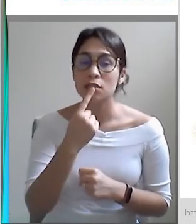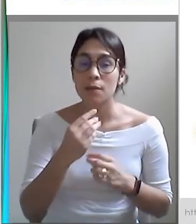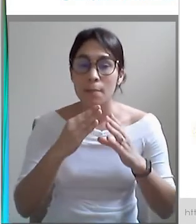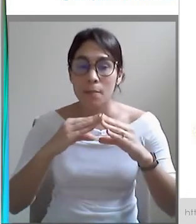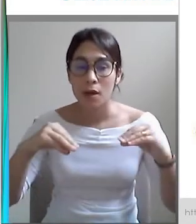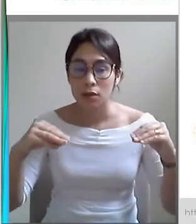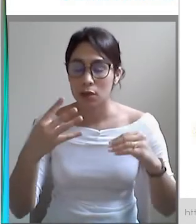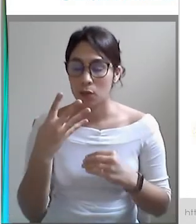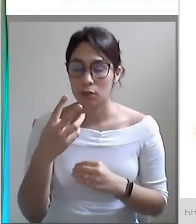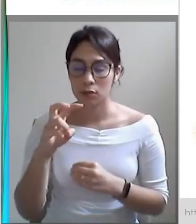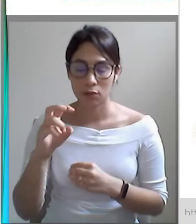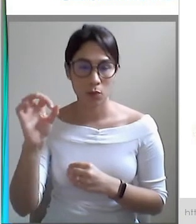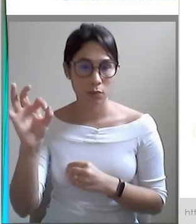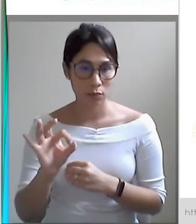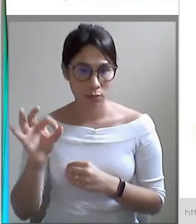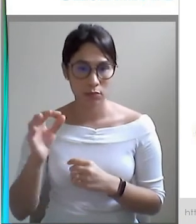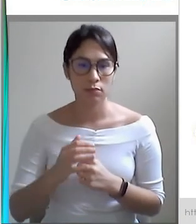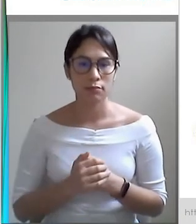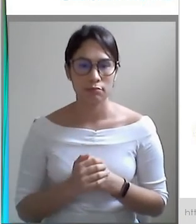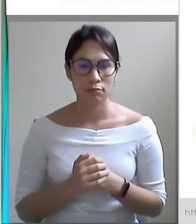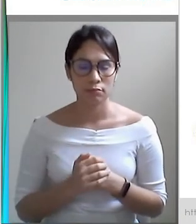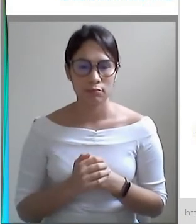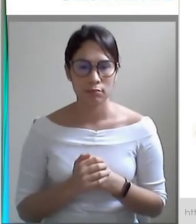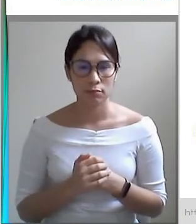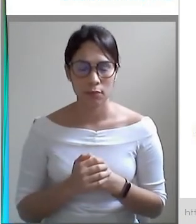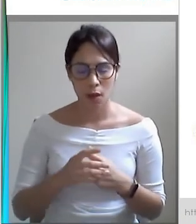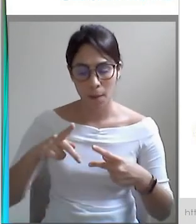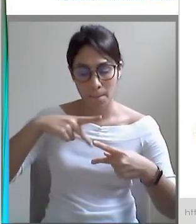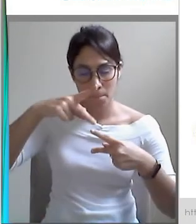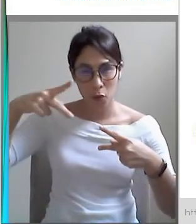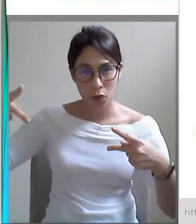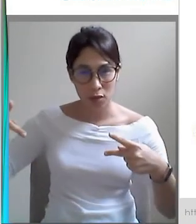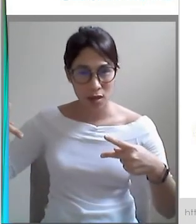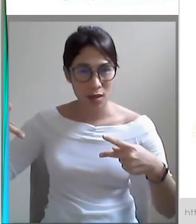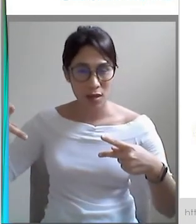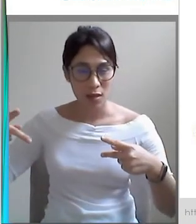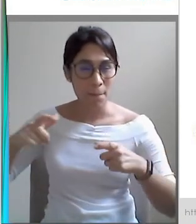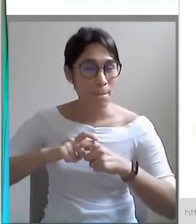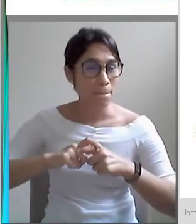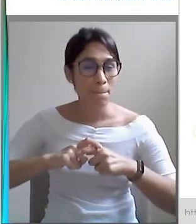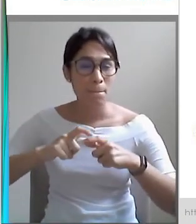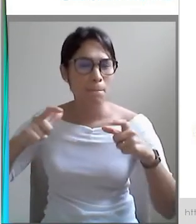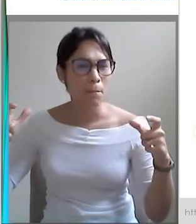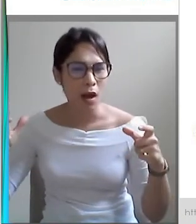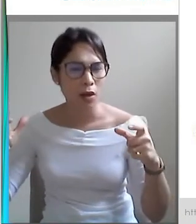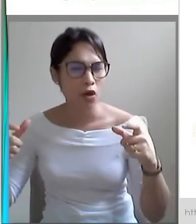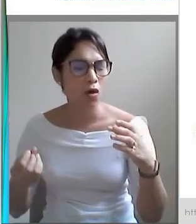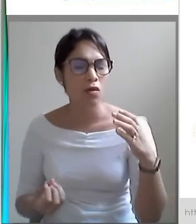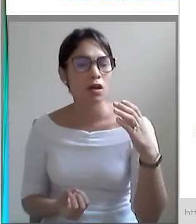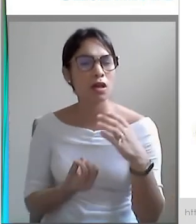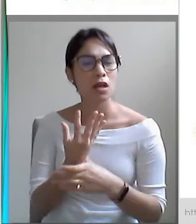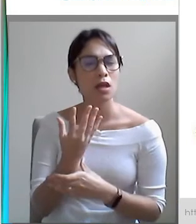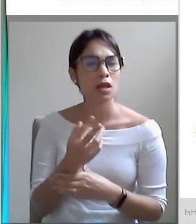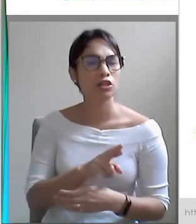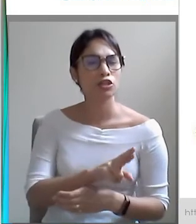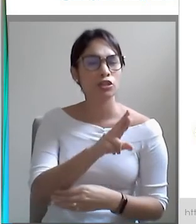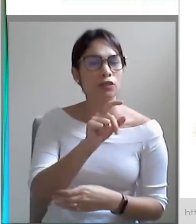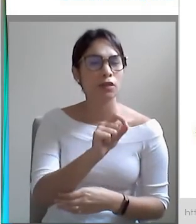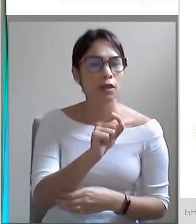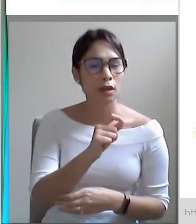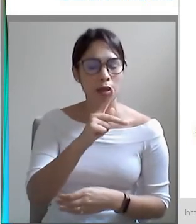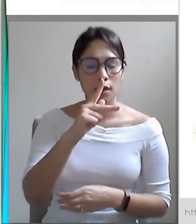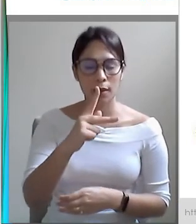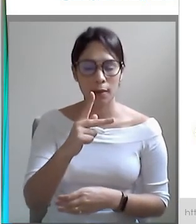hemácias referem-se até 45%. A maior parte das proteínas do sangue é